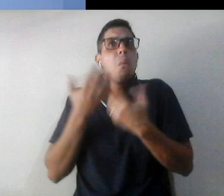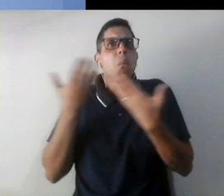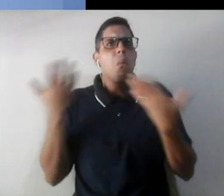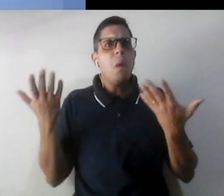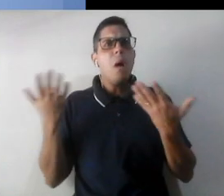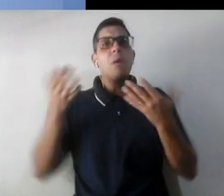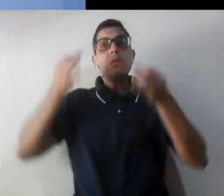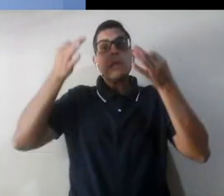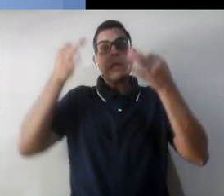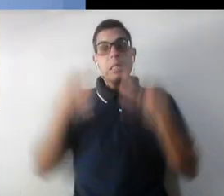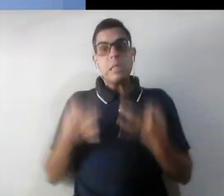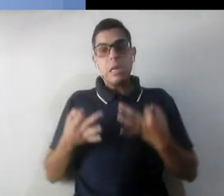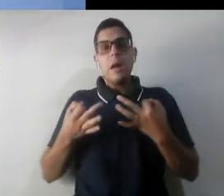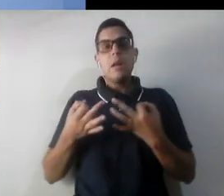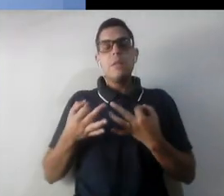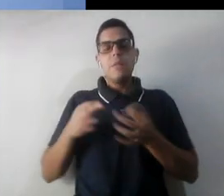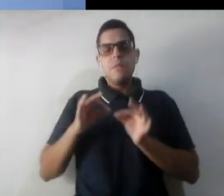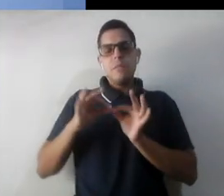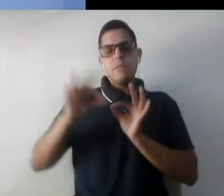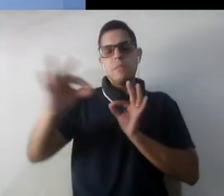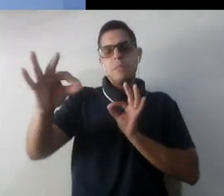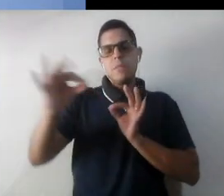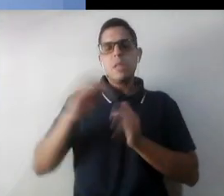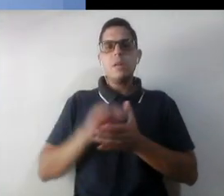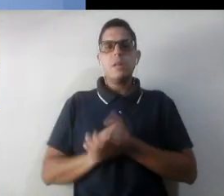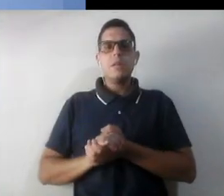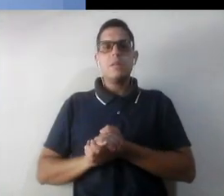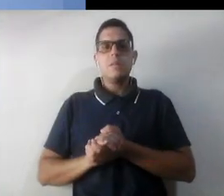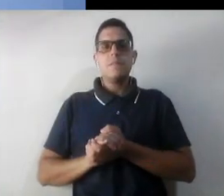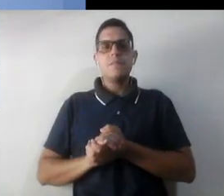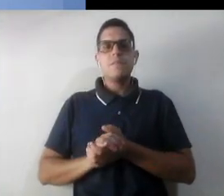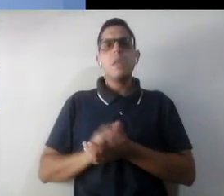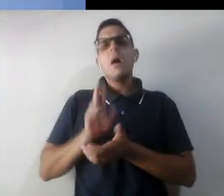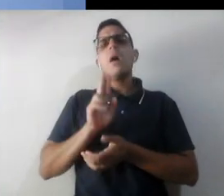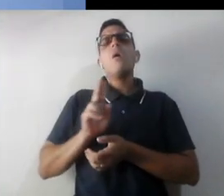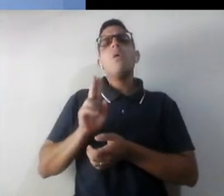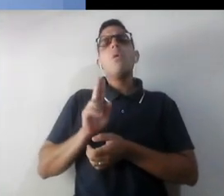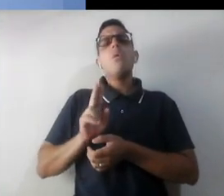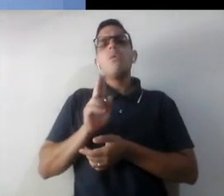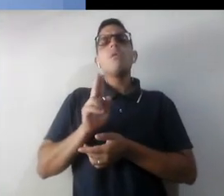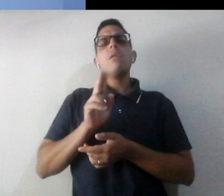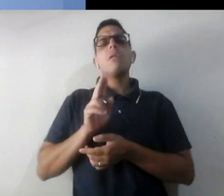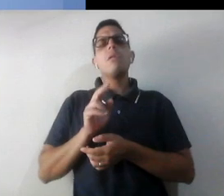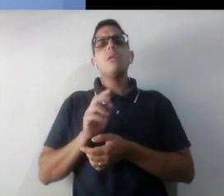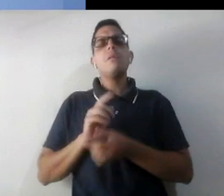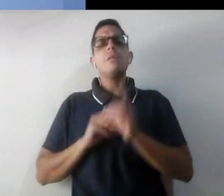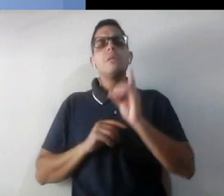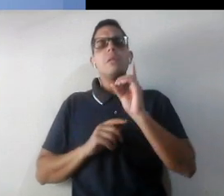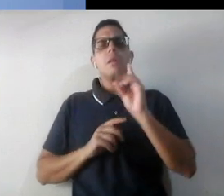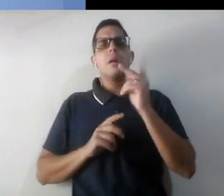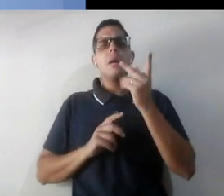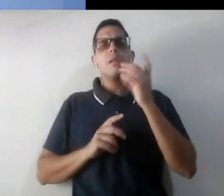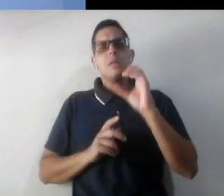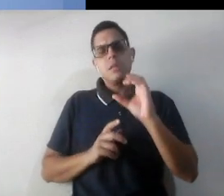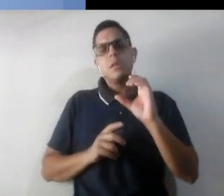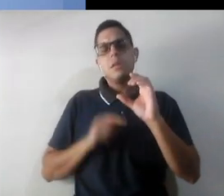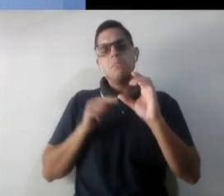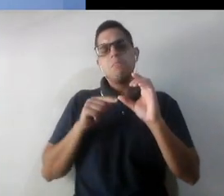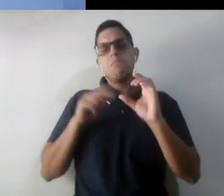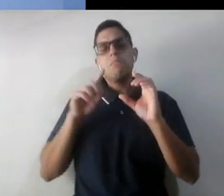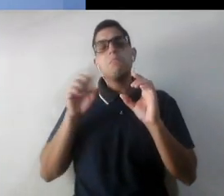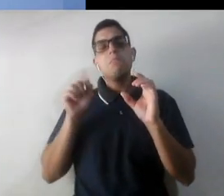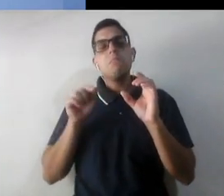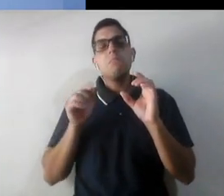Explicitar os dados, no caso, já dá para ver de cara que o que ele quer é a distância horizontal corrigida,